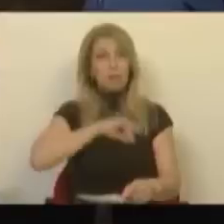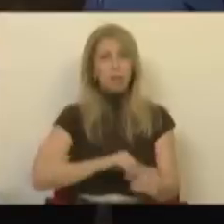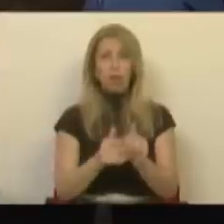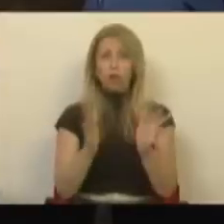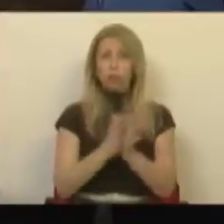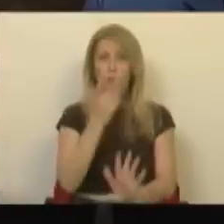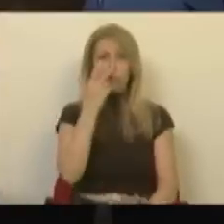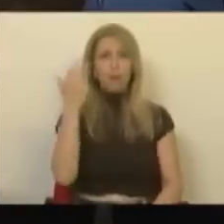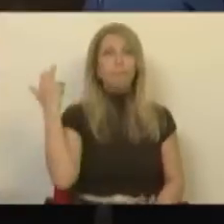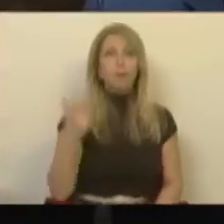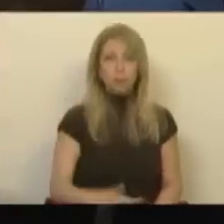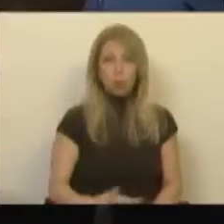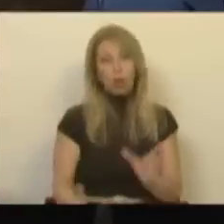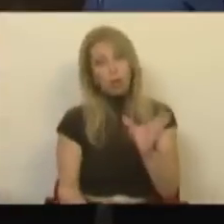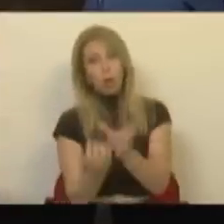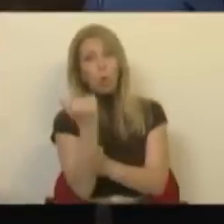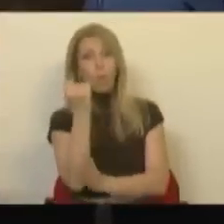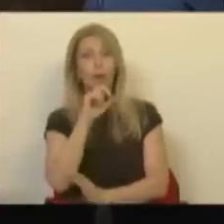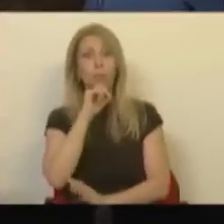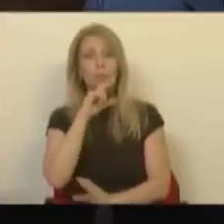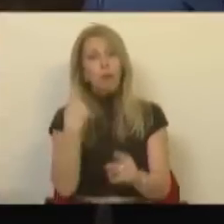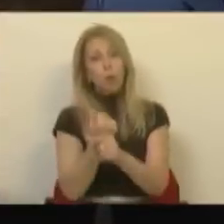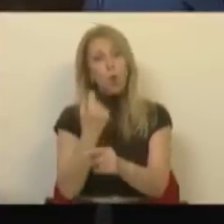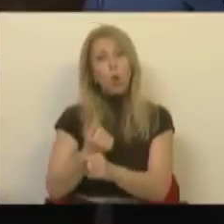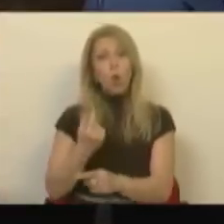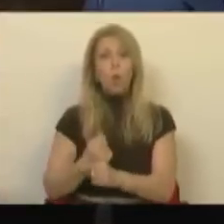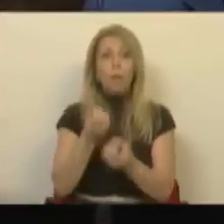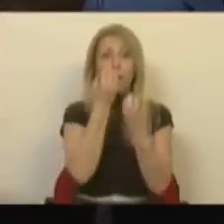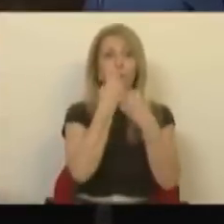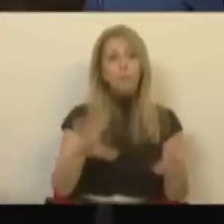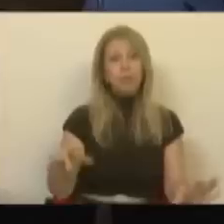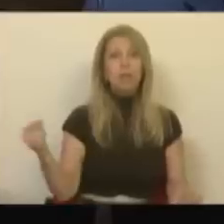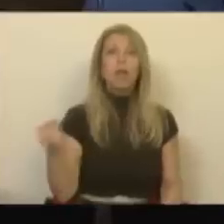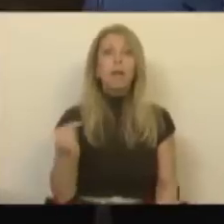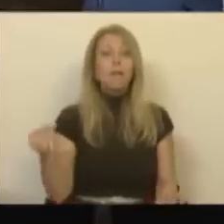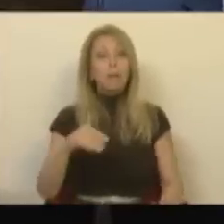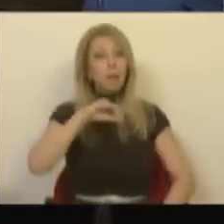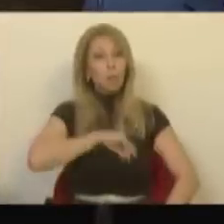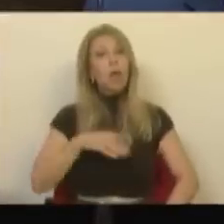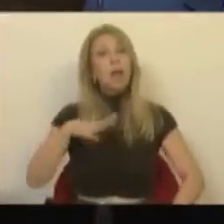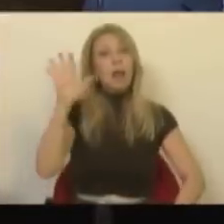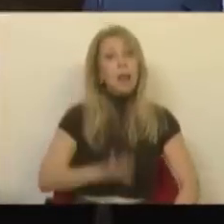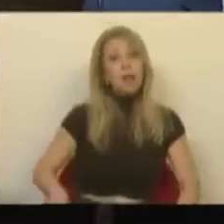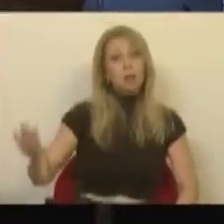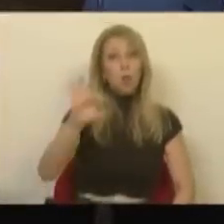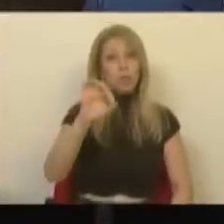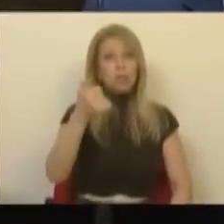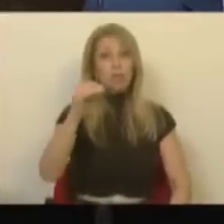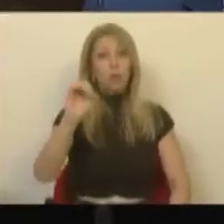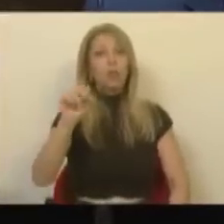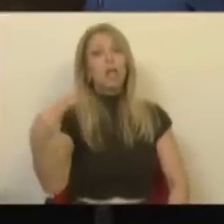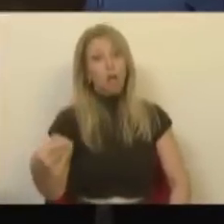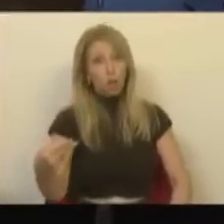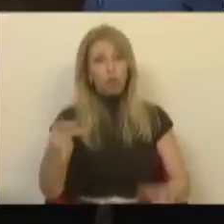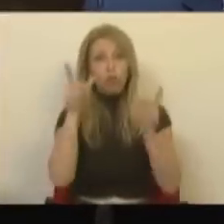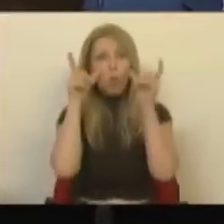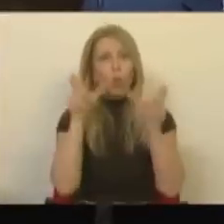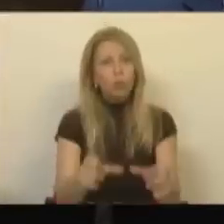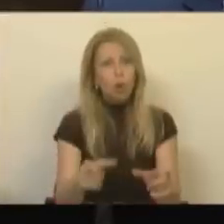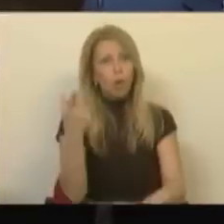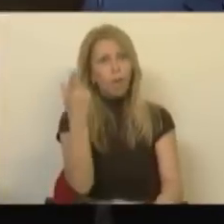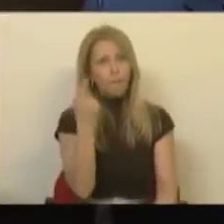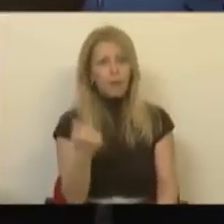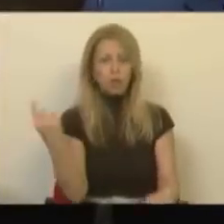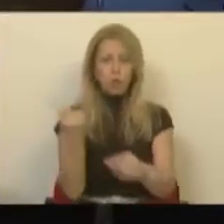que recupera o poder de compra perdido aumenta o salário mínimo nacional para 850 € controla e fixa os preços de bens e